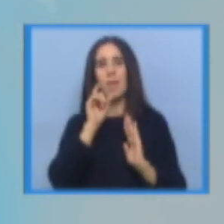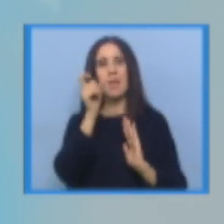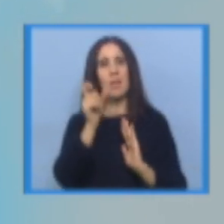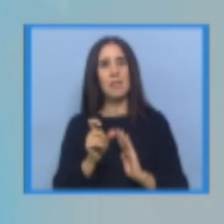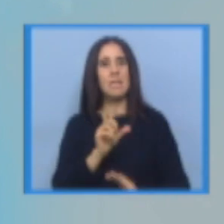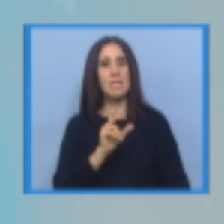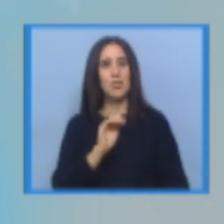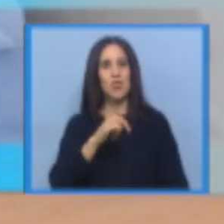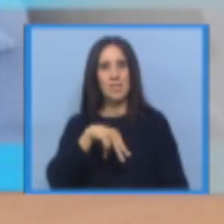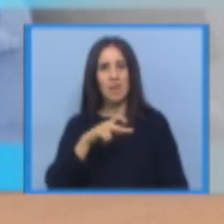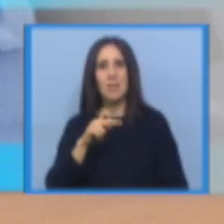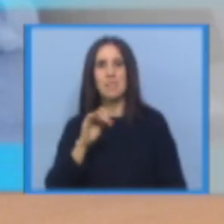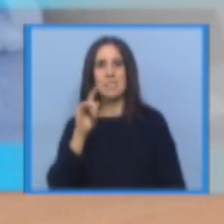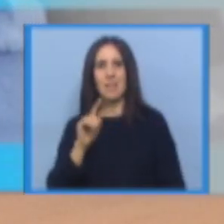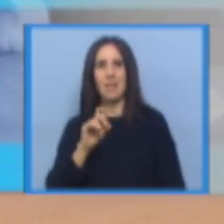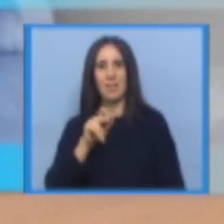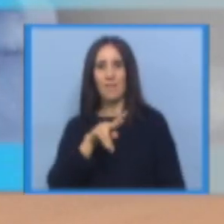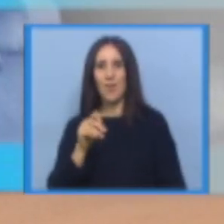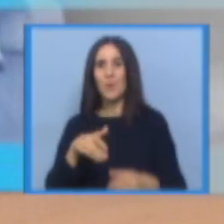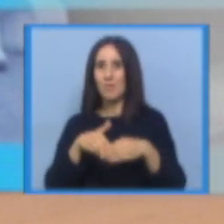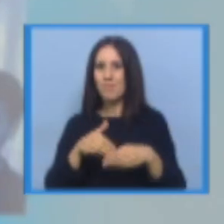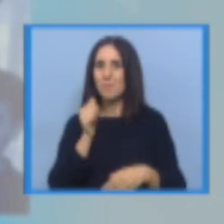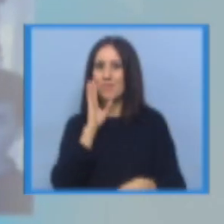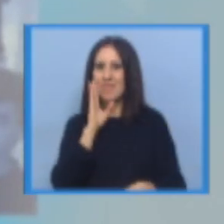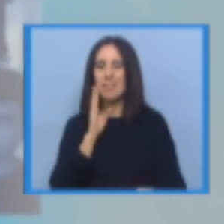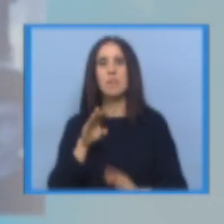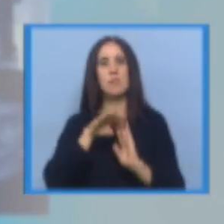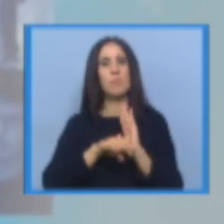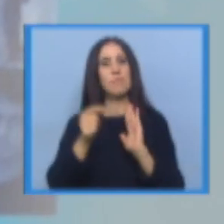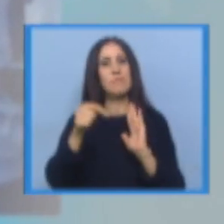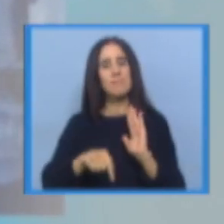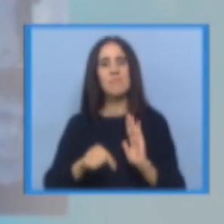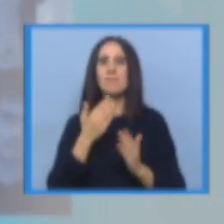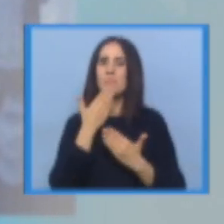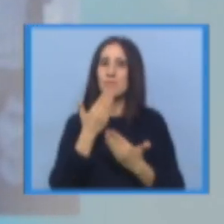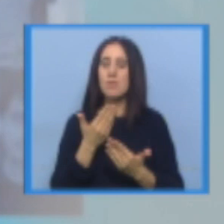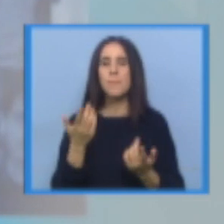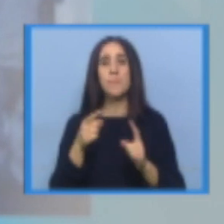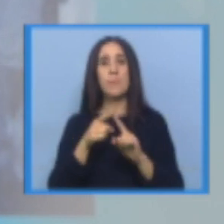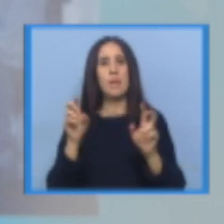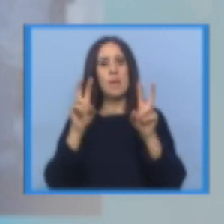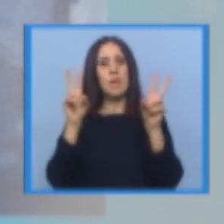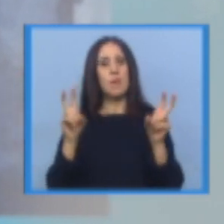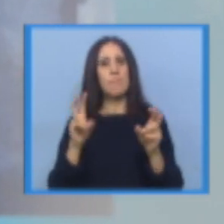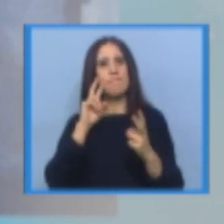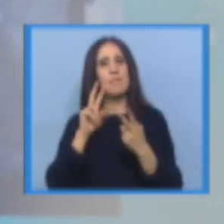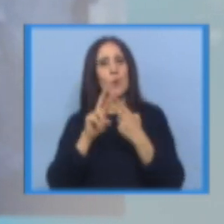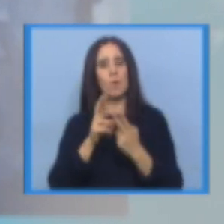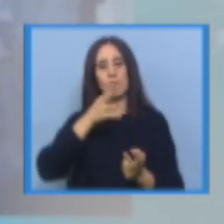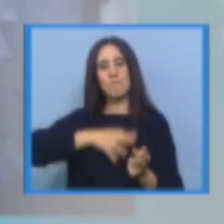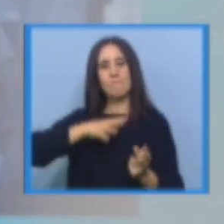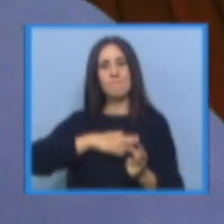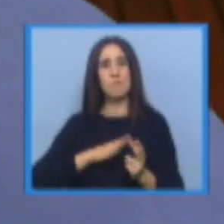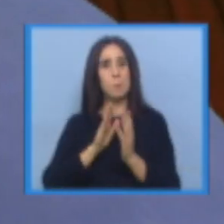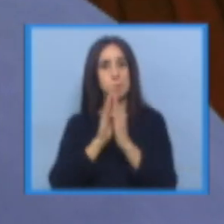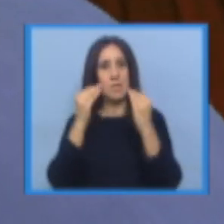Carvalho. Cumprimento, muito boa tarde. Obrigado por estar neste programa. Pedi-lhe para enquadrar este encontro da catequese e